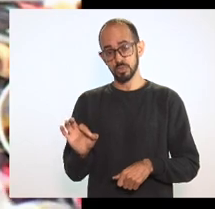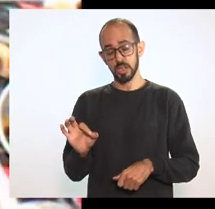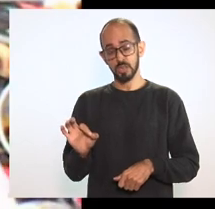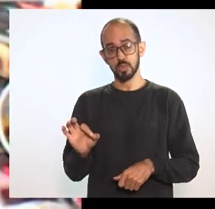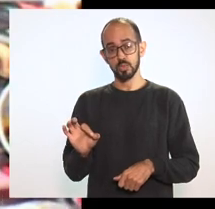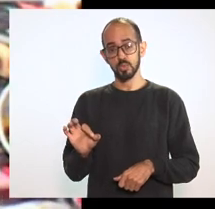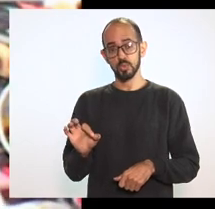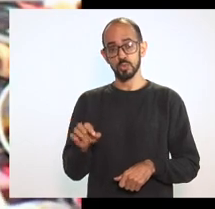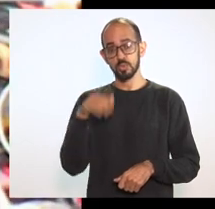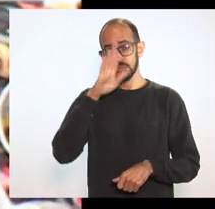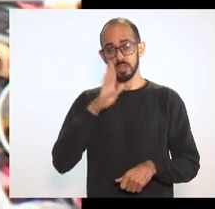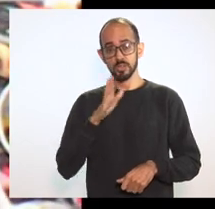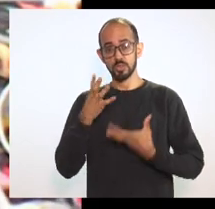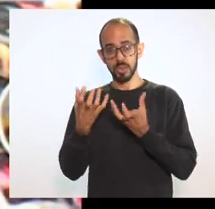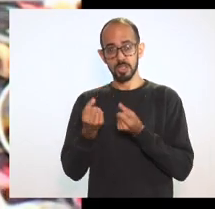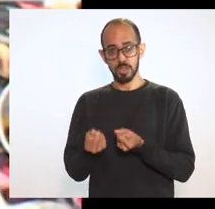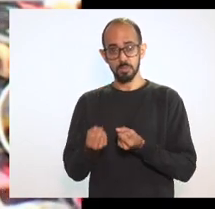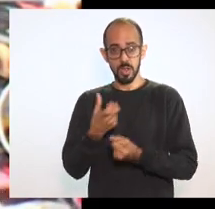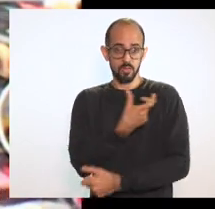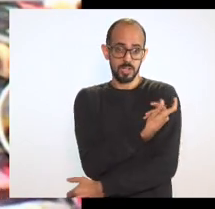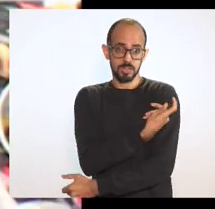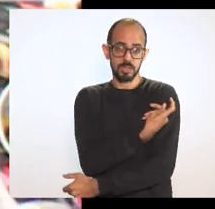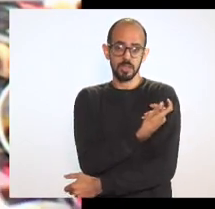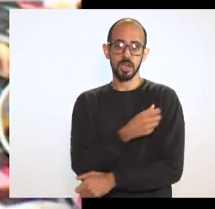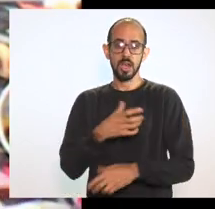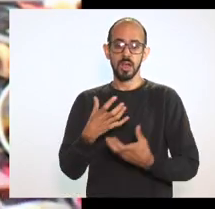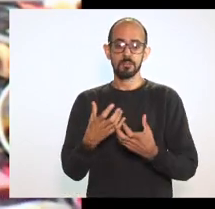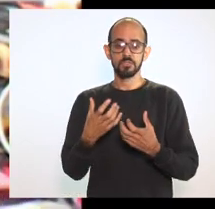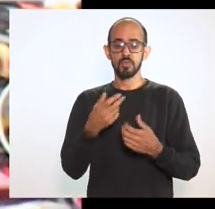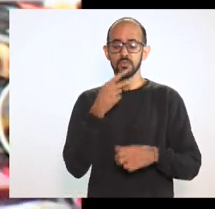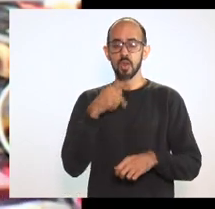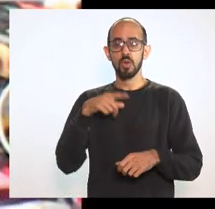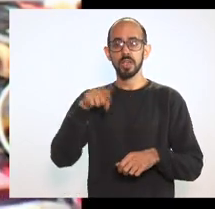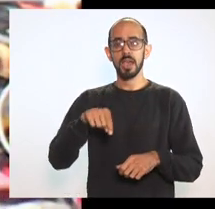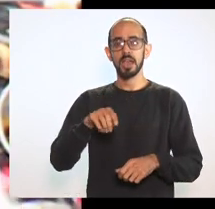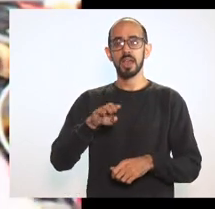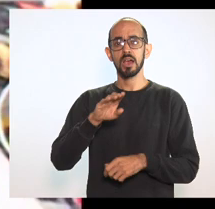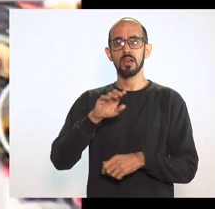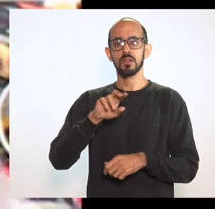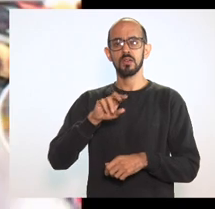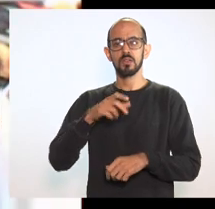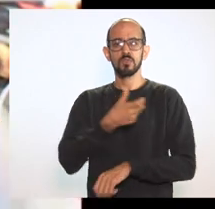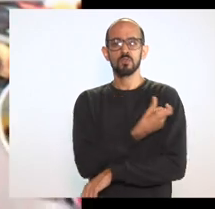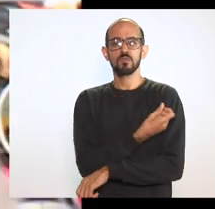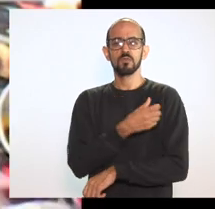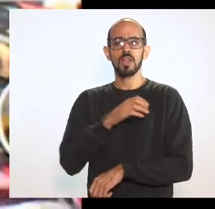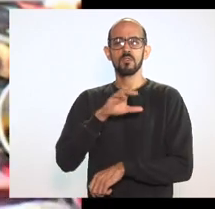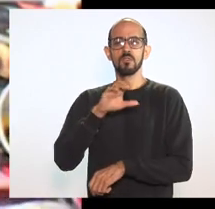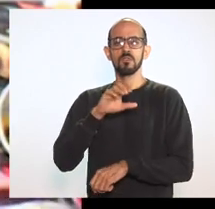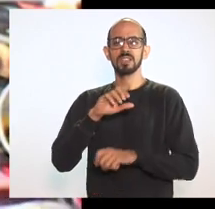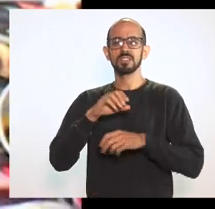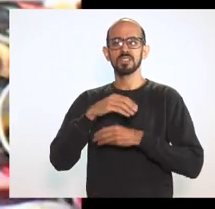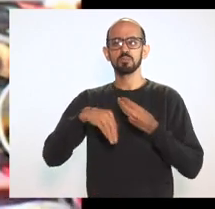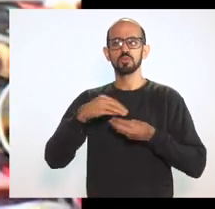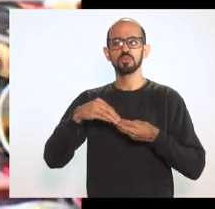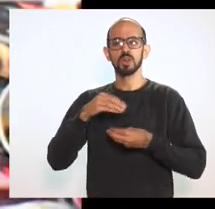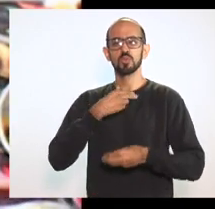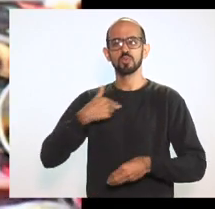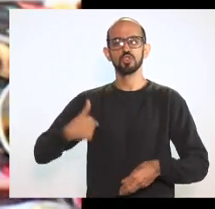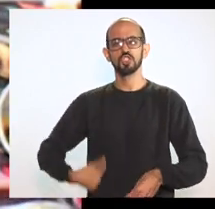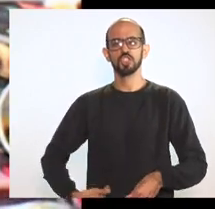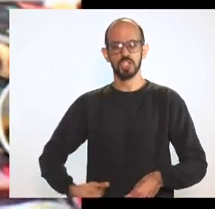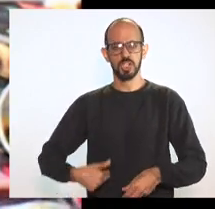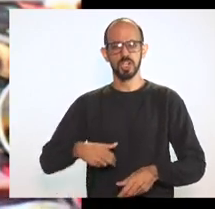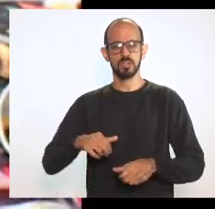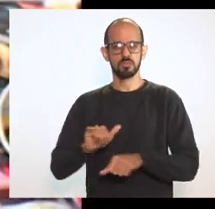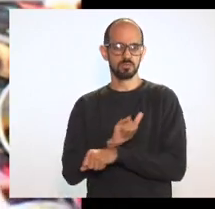não se lembra o que Bolsonaro falou da Coronavac? Chamou de vacina, disse que ia fazer mal, que ia transformar em jacaré. Quando